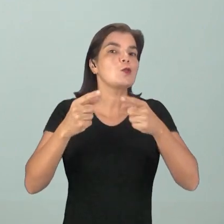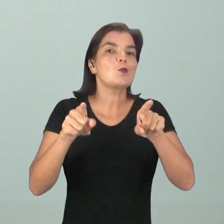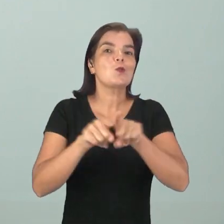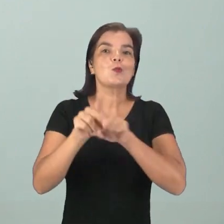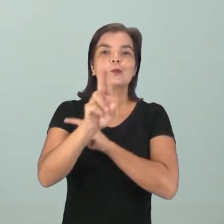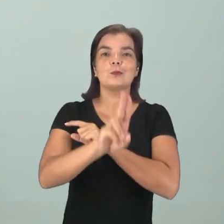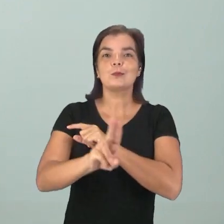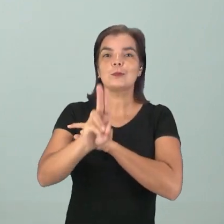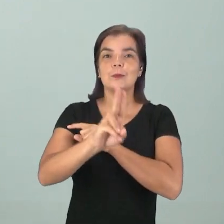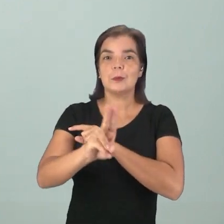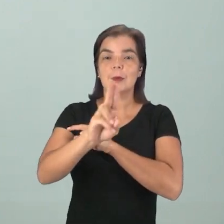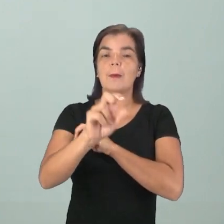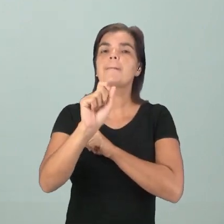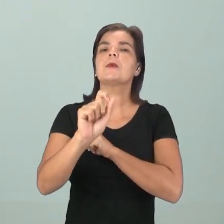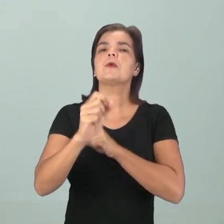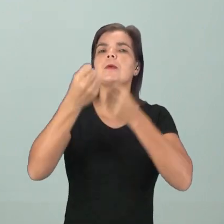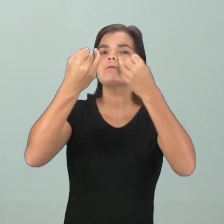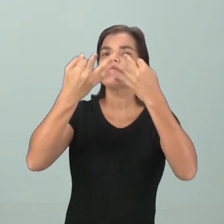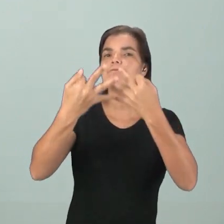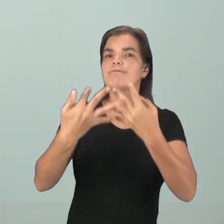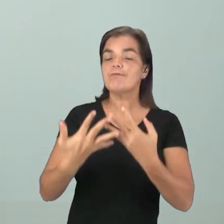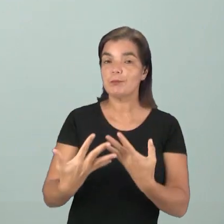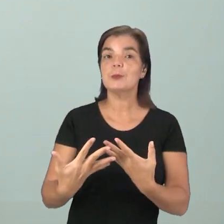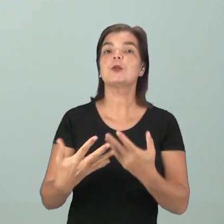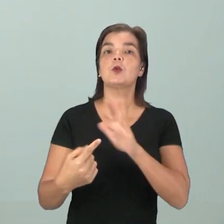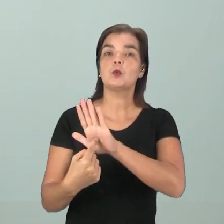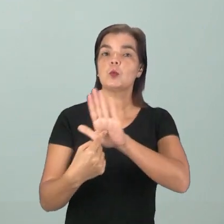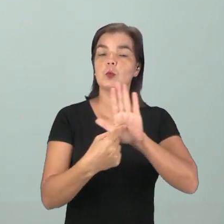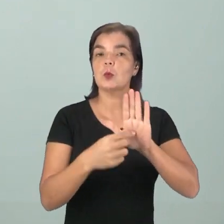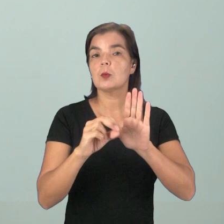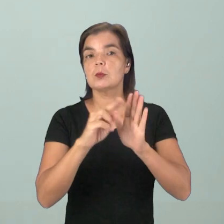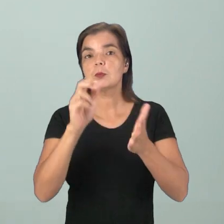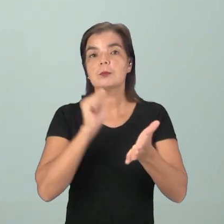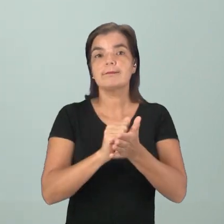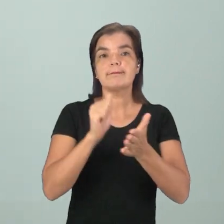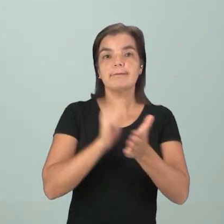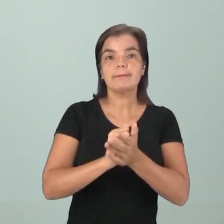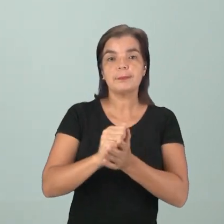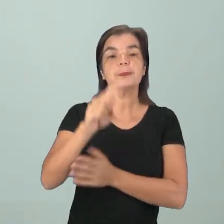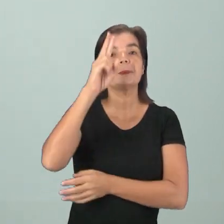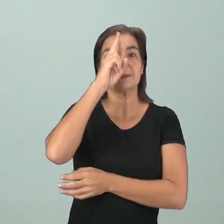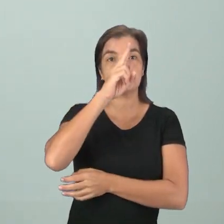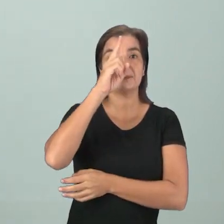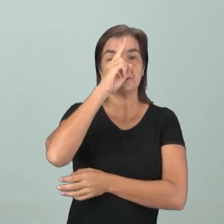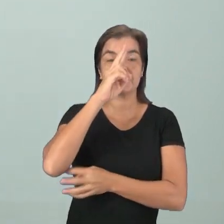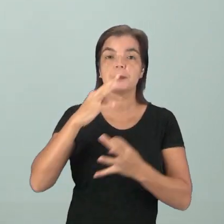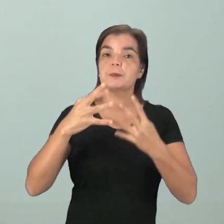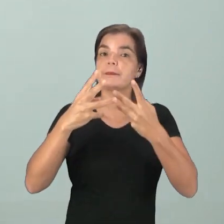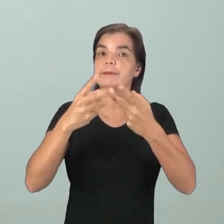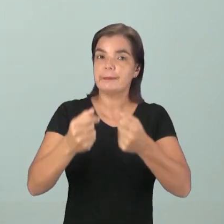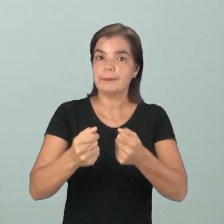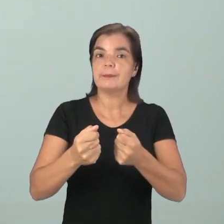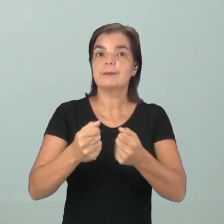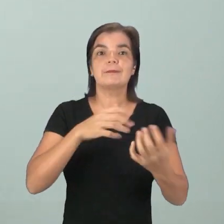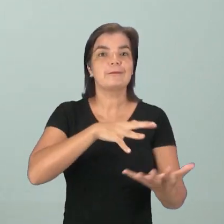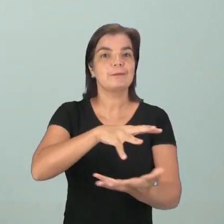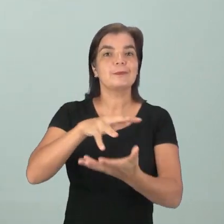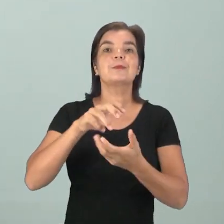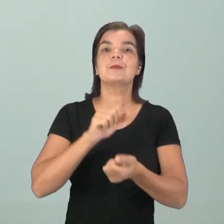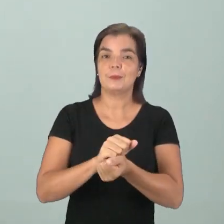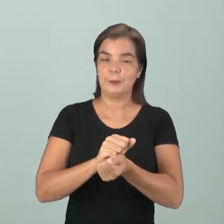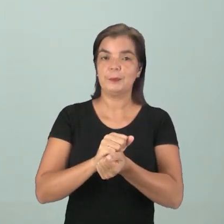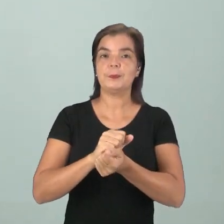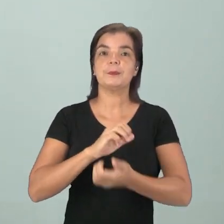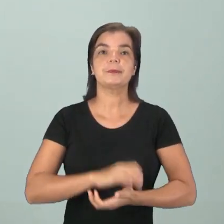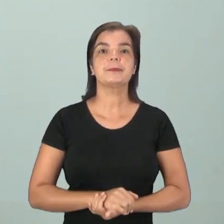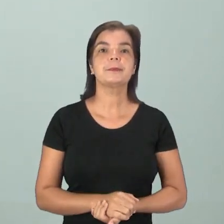são utilizadas para narrar, contar ou escrever a nossa história, certo? E toda a história da humanidade.